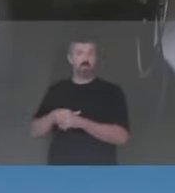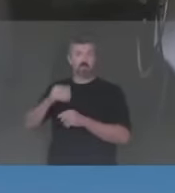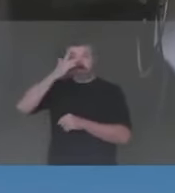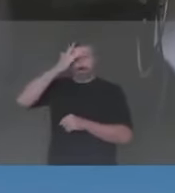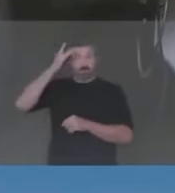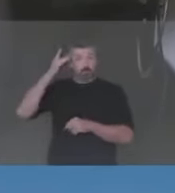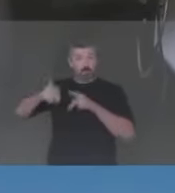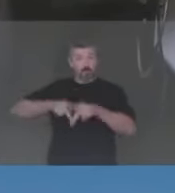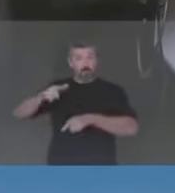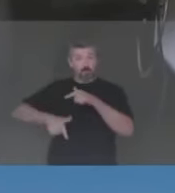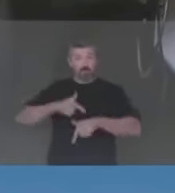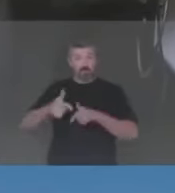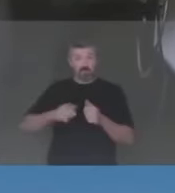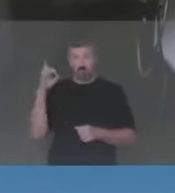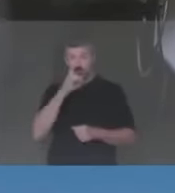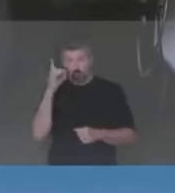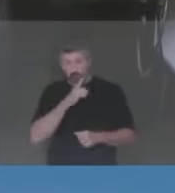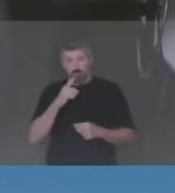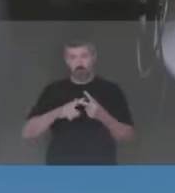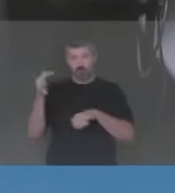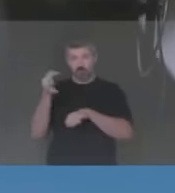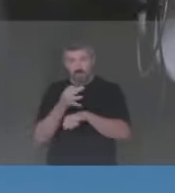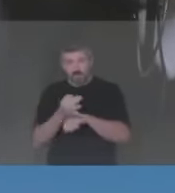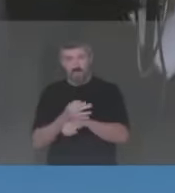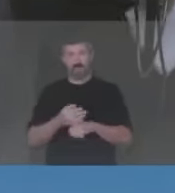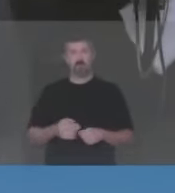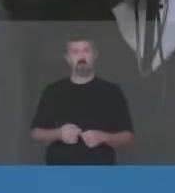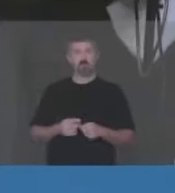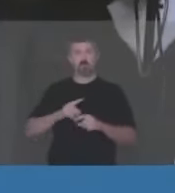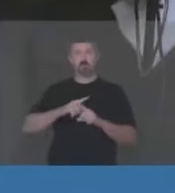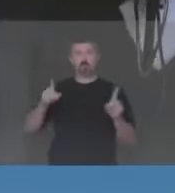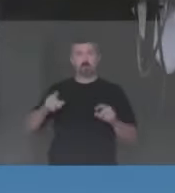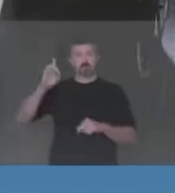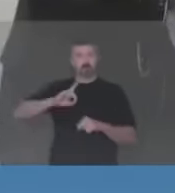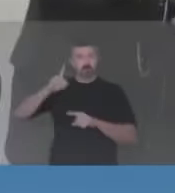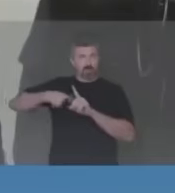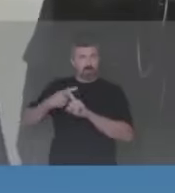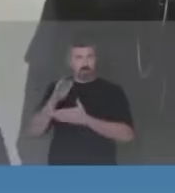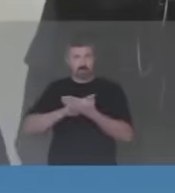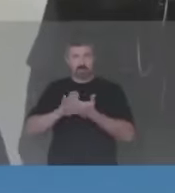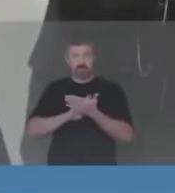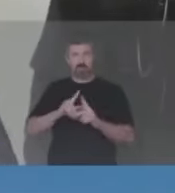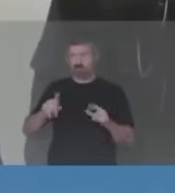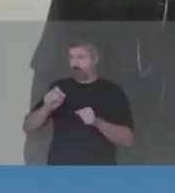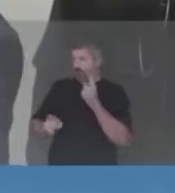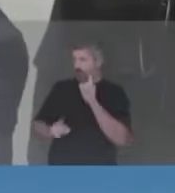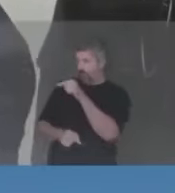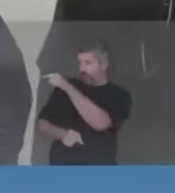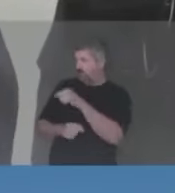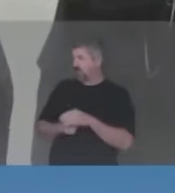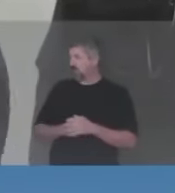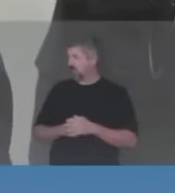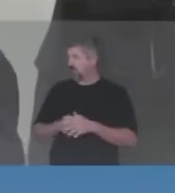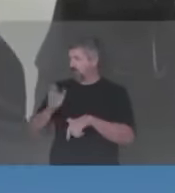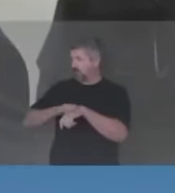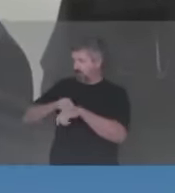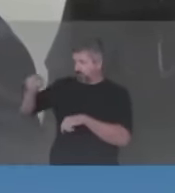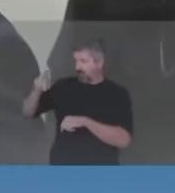trabalhador trabalhe no domingo e no feriado sem a ampliação dos seus direitos. Mas não fazem a mesma coisa para vocês